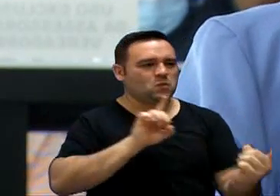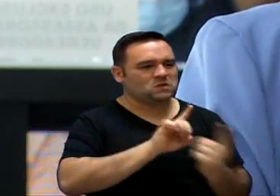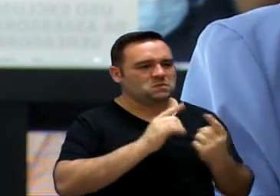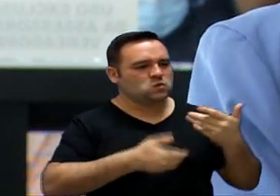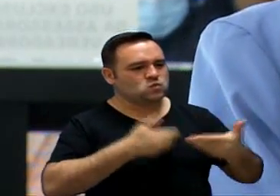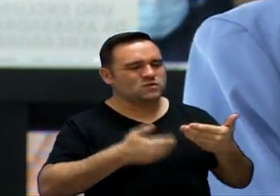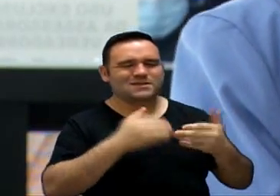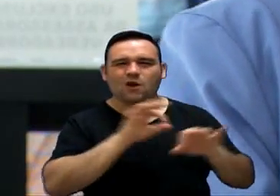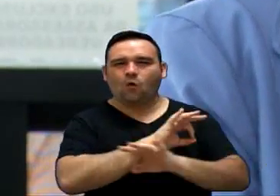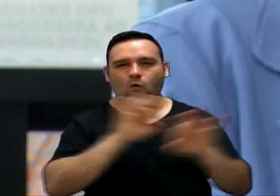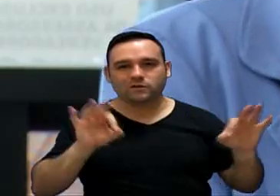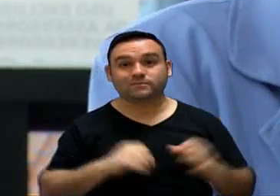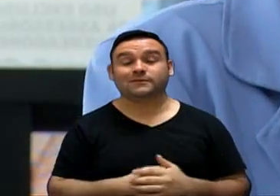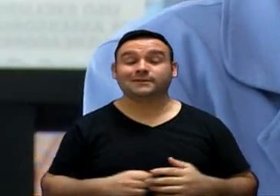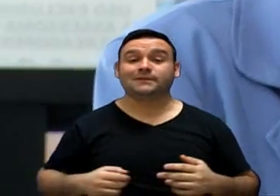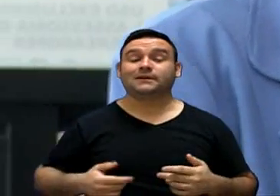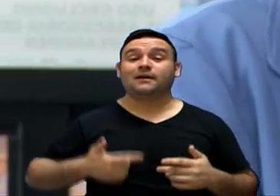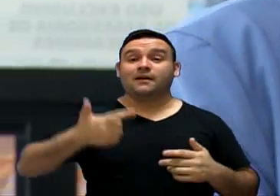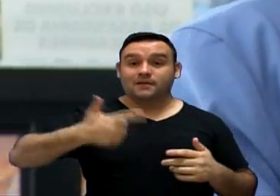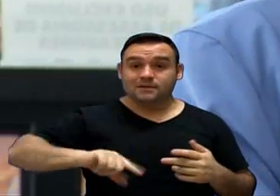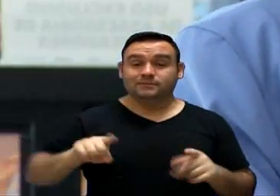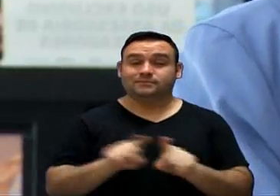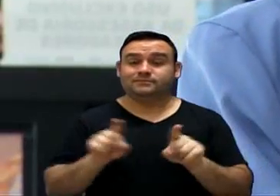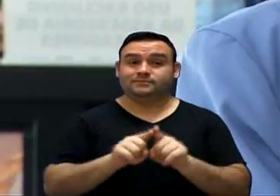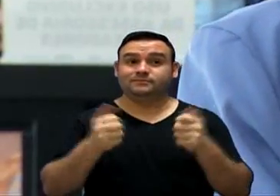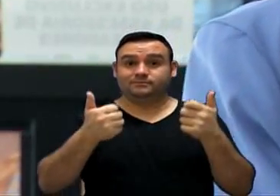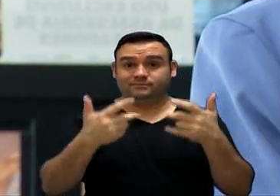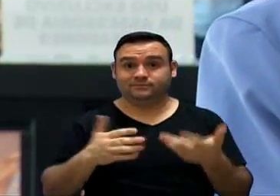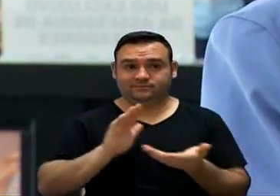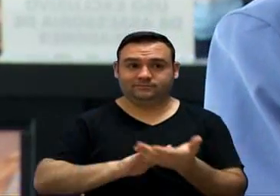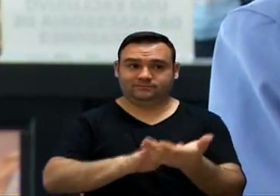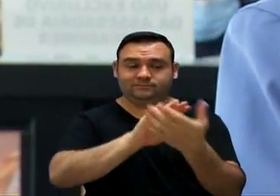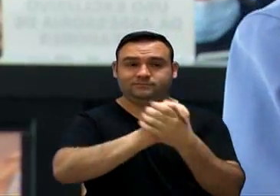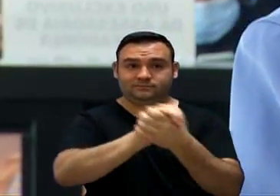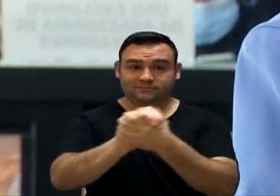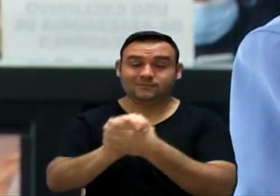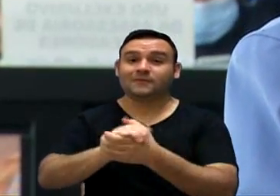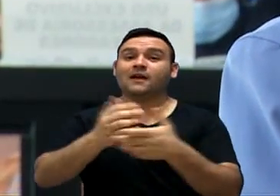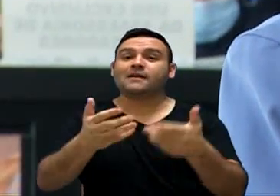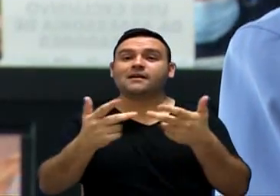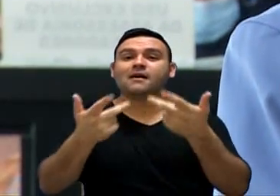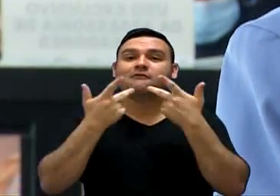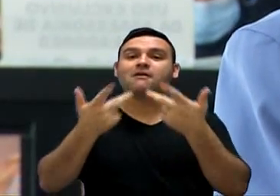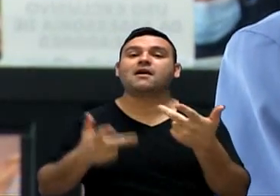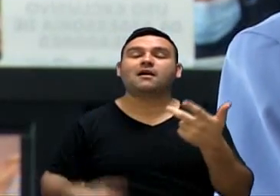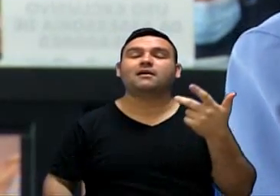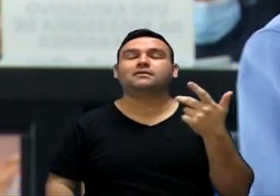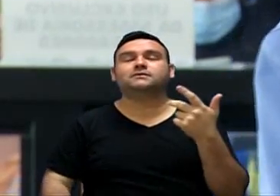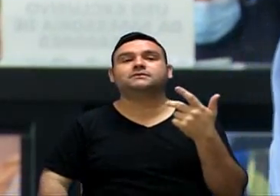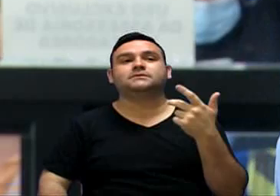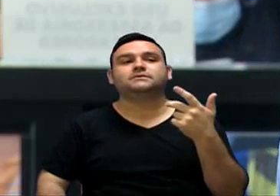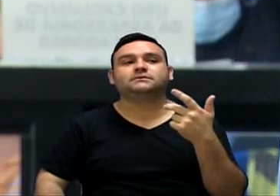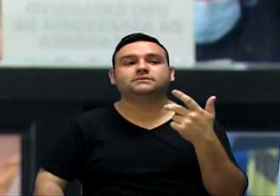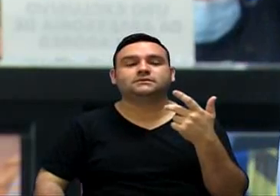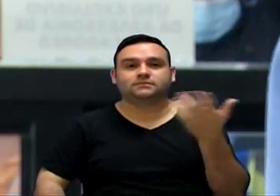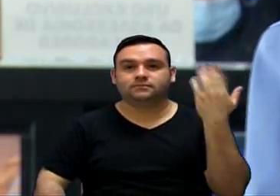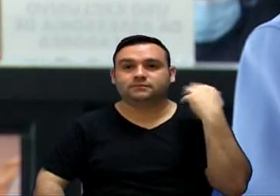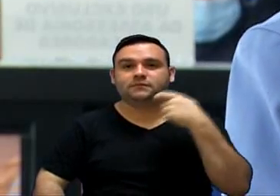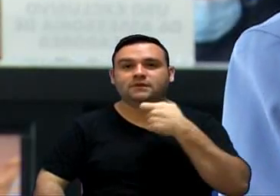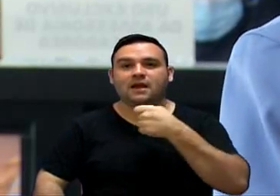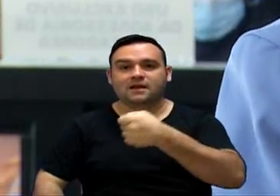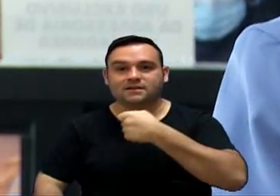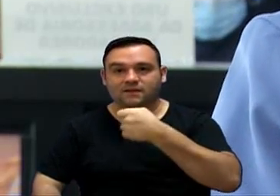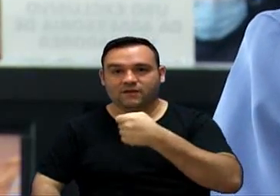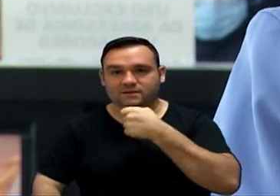excelente. E eu gostaria, dentro disso, senhor presidente, de vossas congratulações, também dizer que em entrevistas que estão